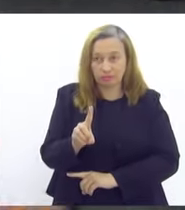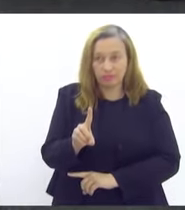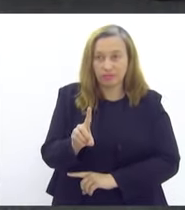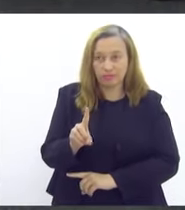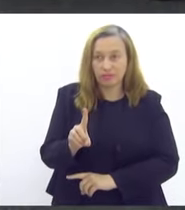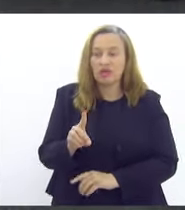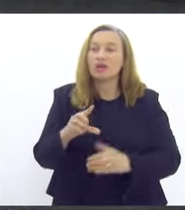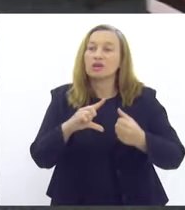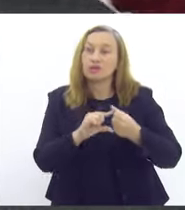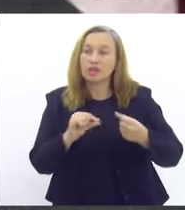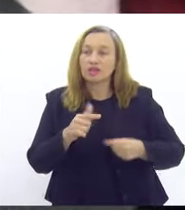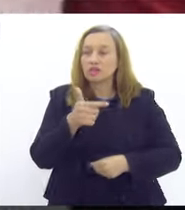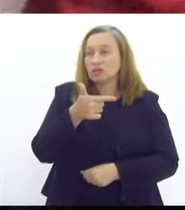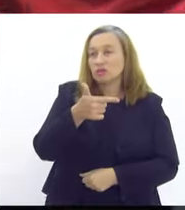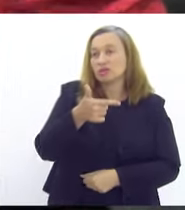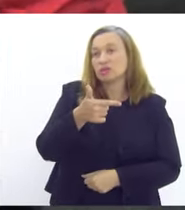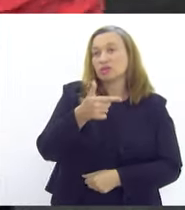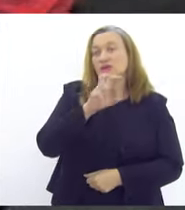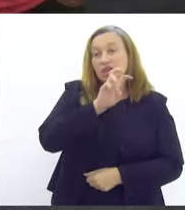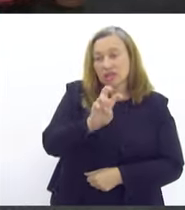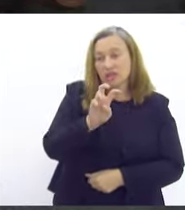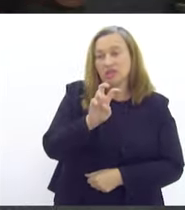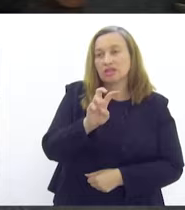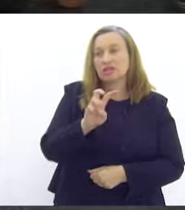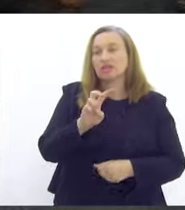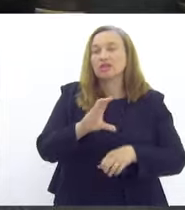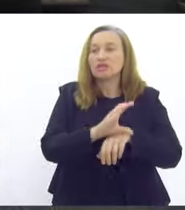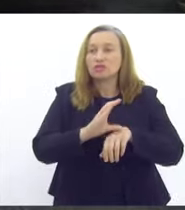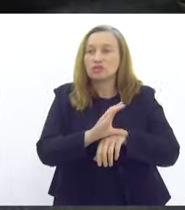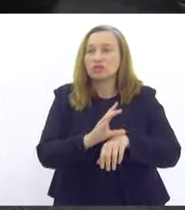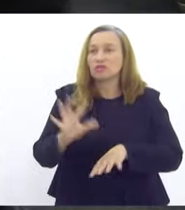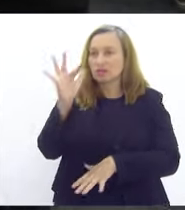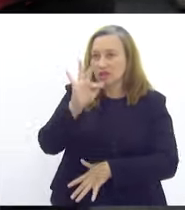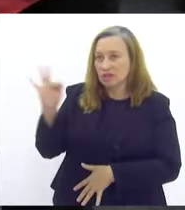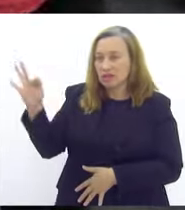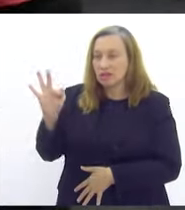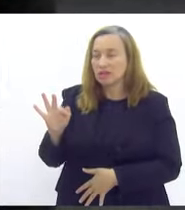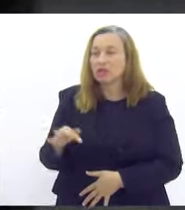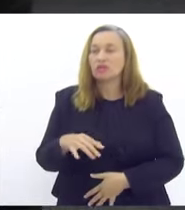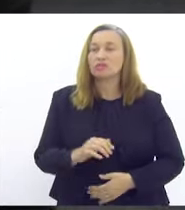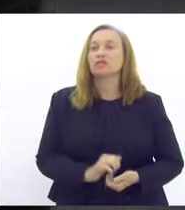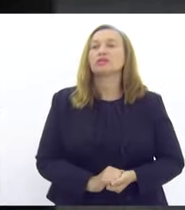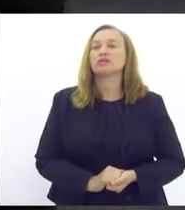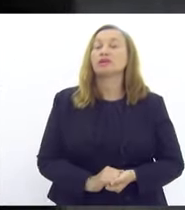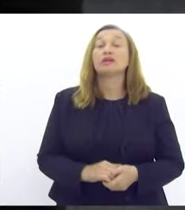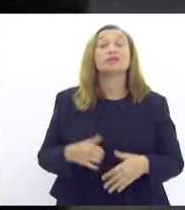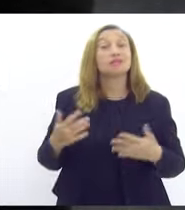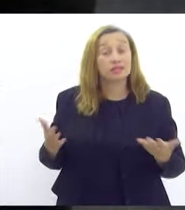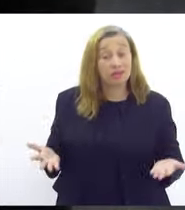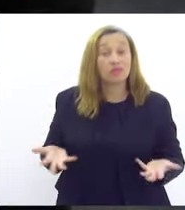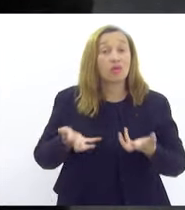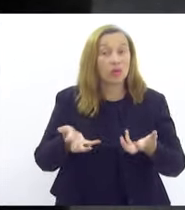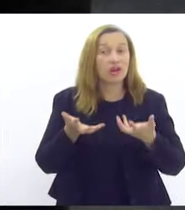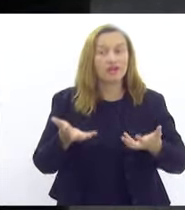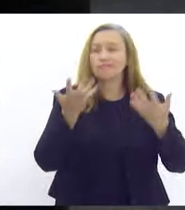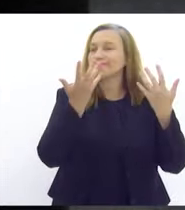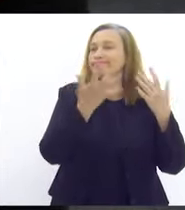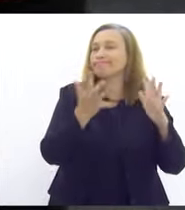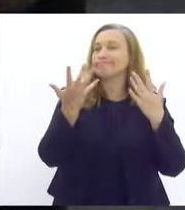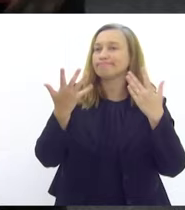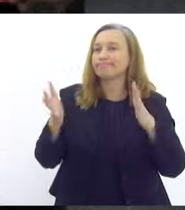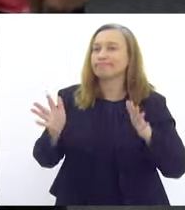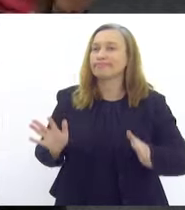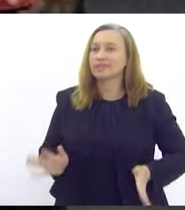no artigo 5º da Constituição Federal. Então, sem dúvida nenhuma, eu quero aplaudir aqui